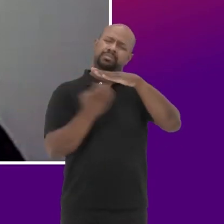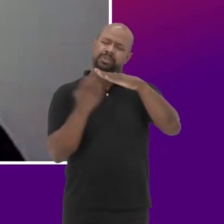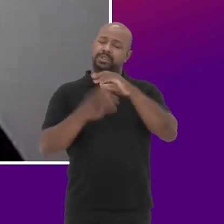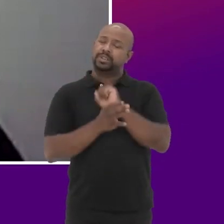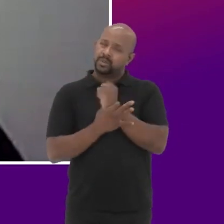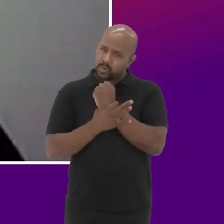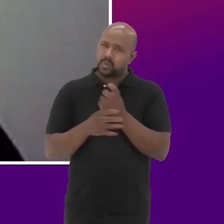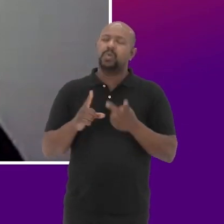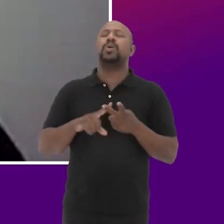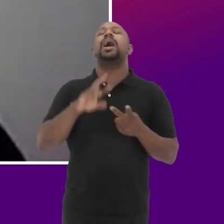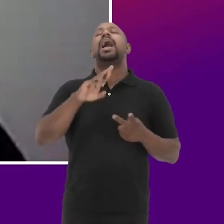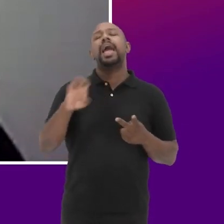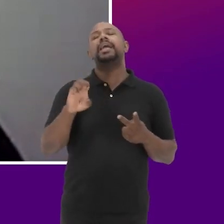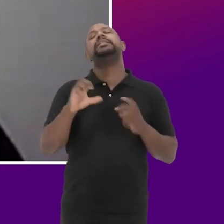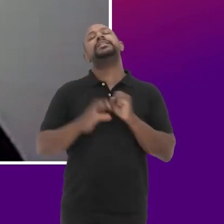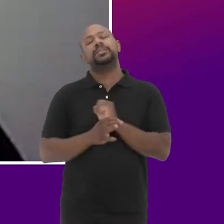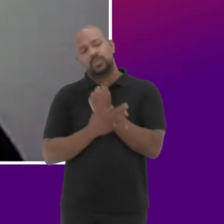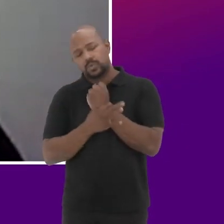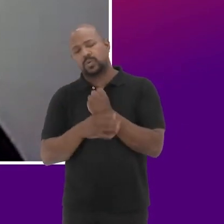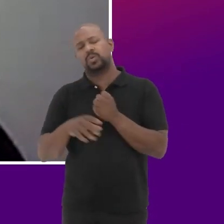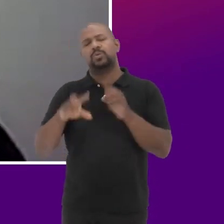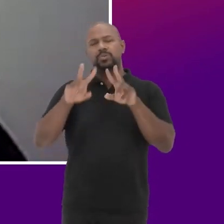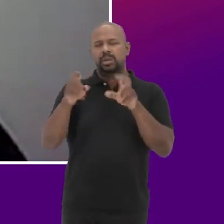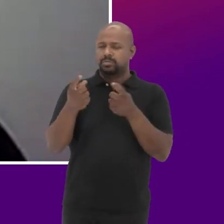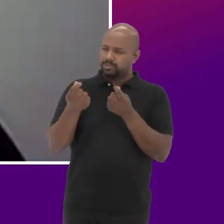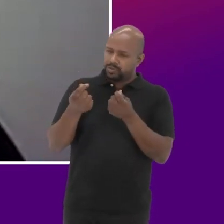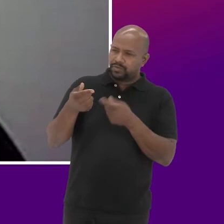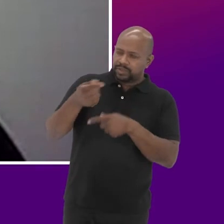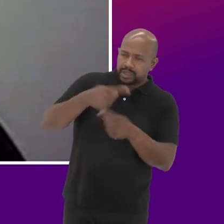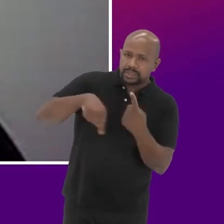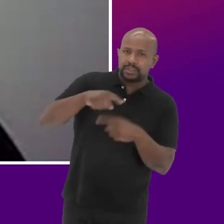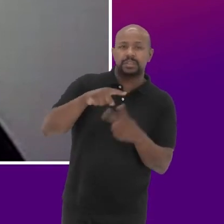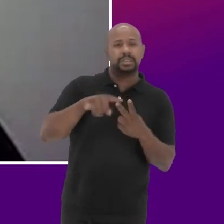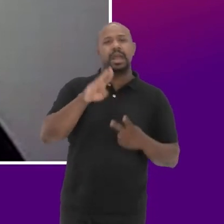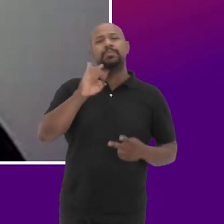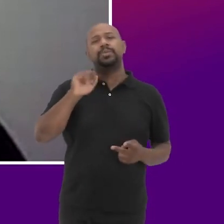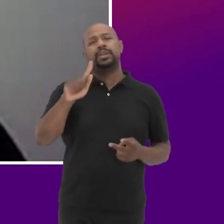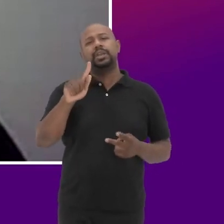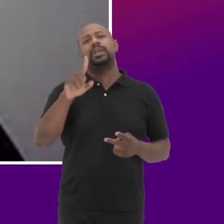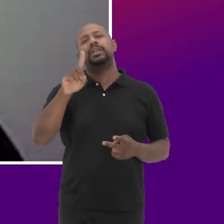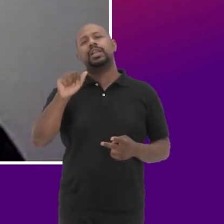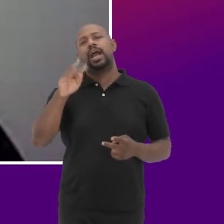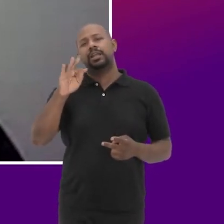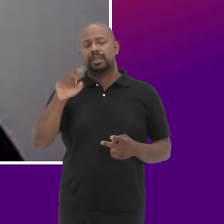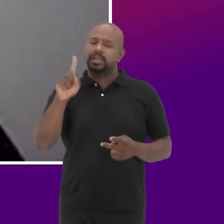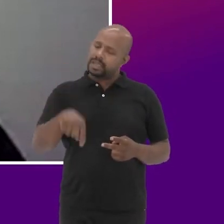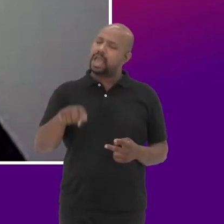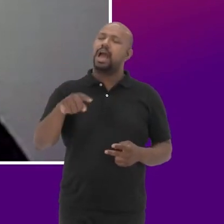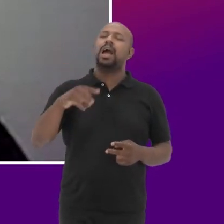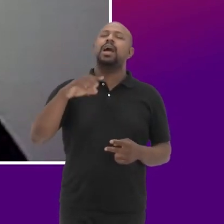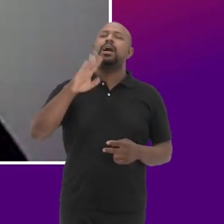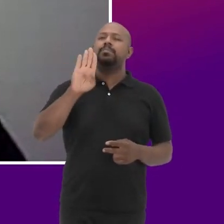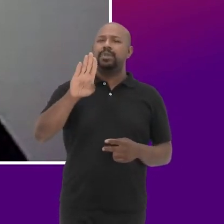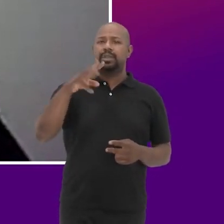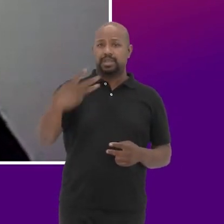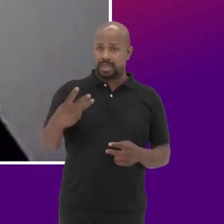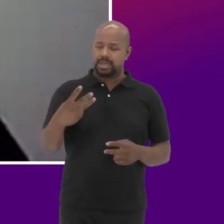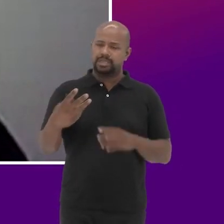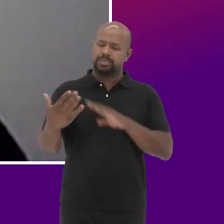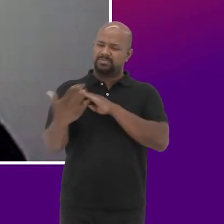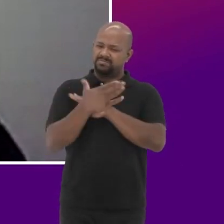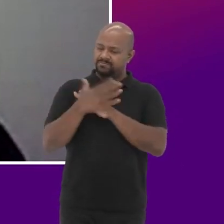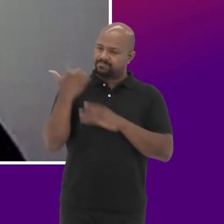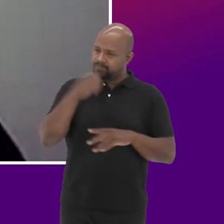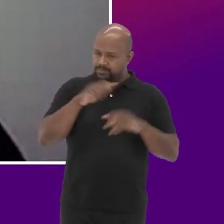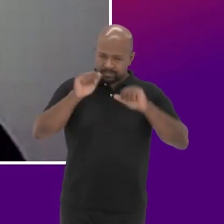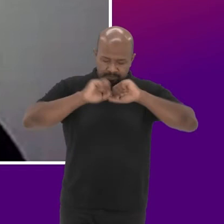seguro e resseguro, instituições financeiras e também essa Big Data, que é a B3, que nos